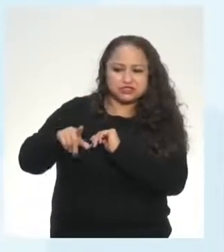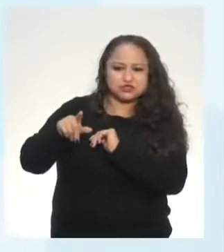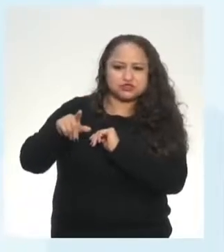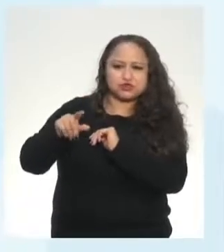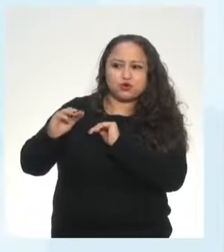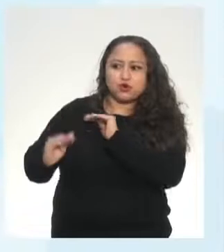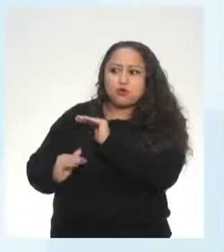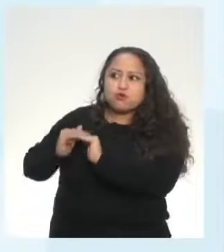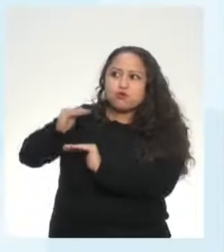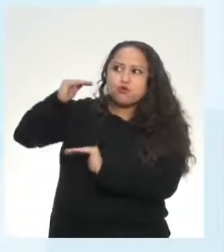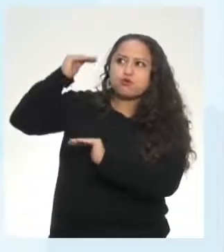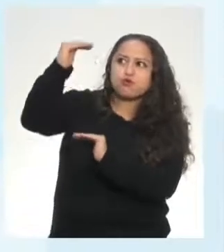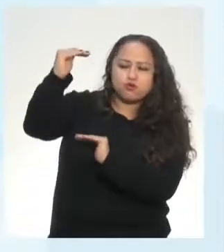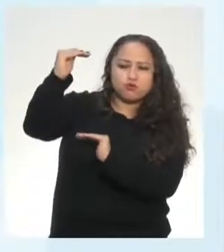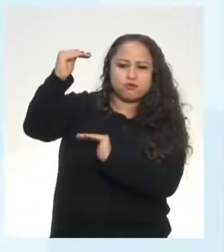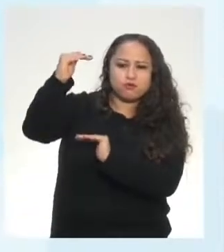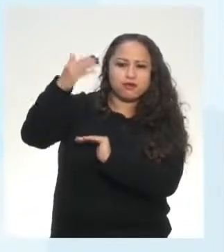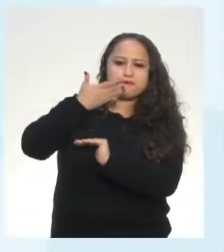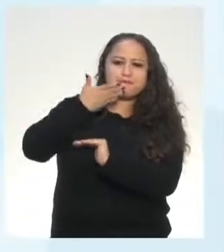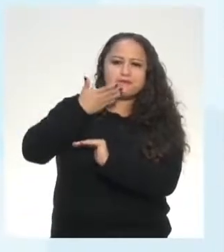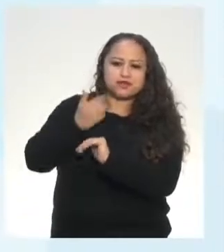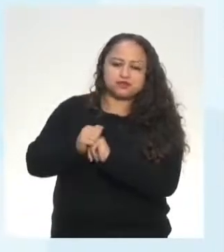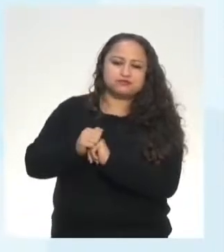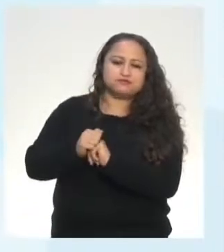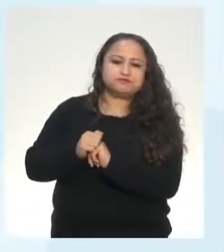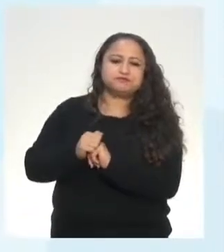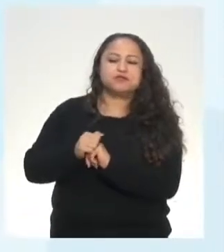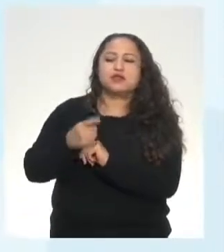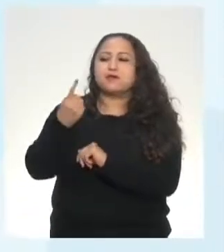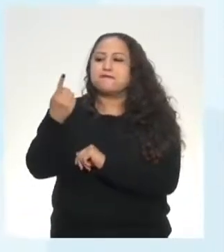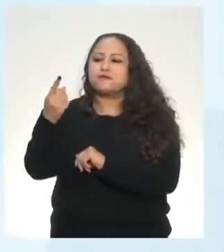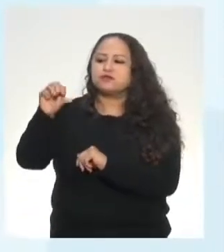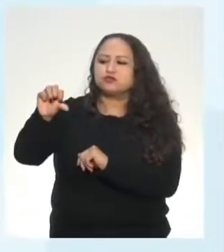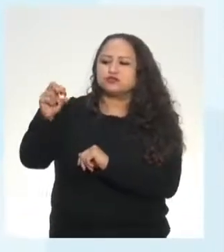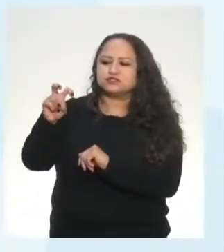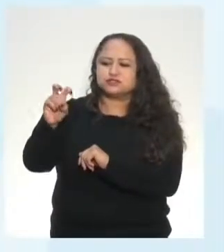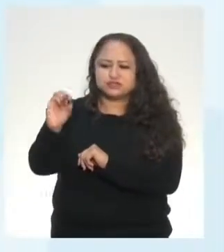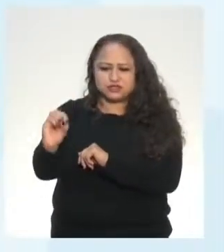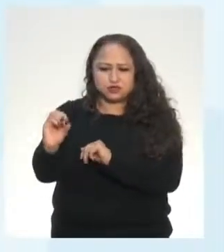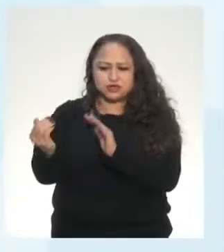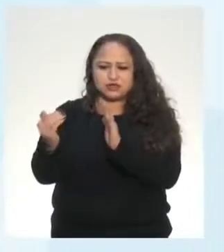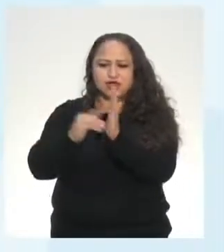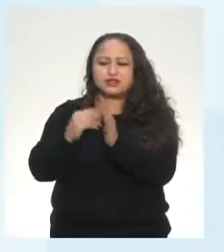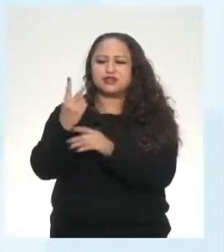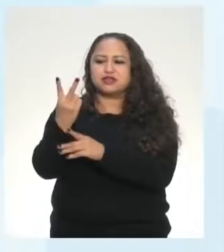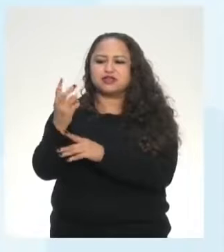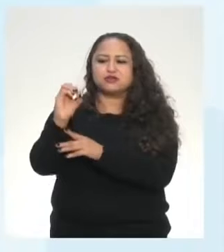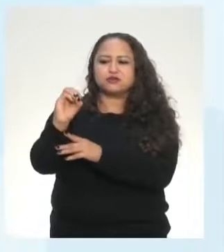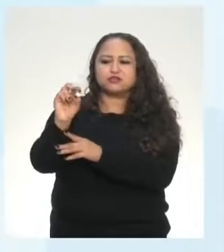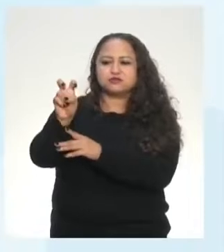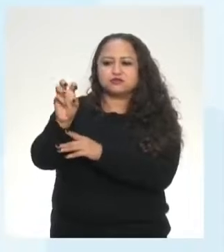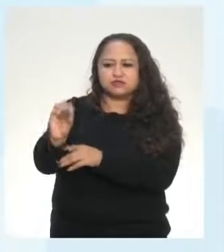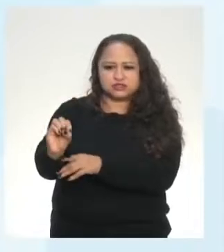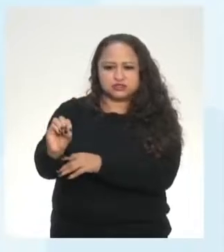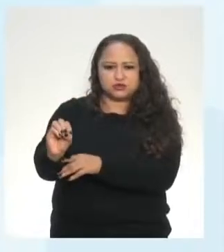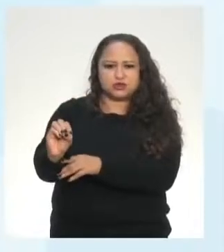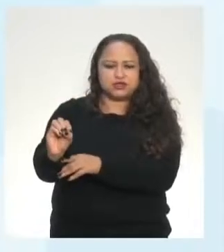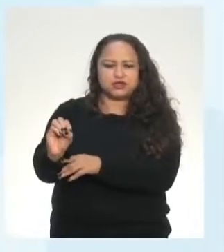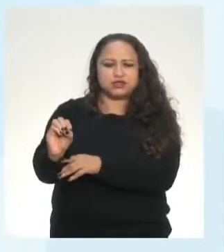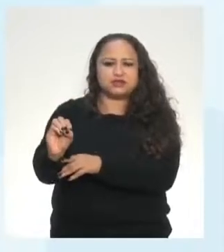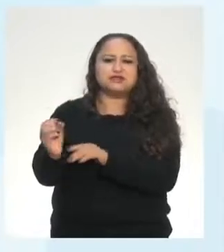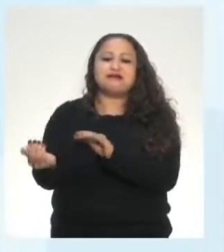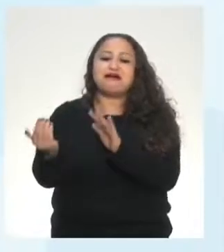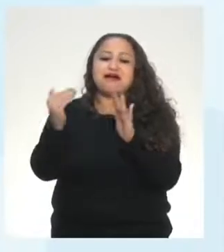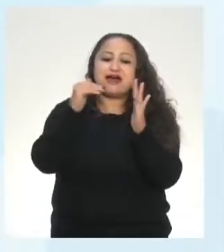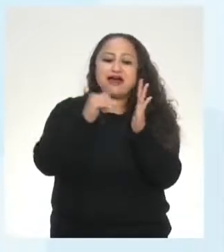Então, a gente vê uma projeção indo de 1950 até 2050, na qual, né,